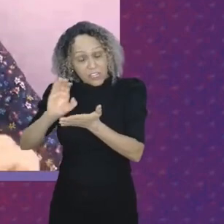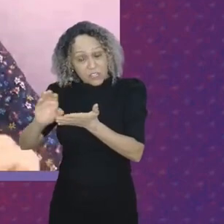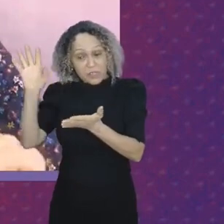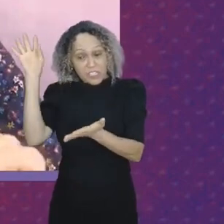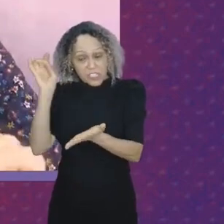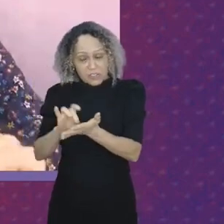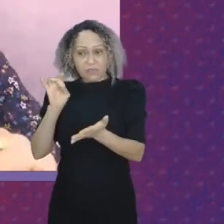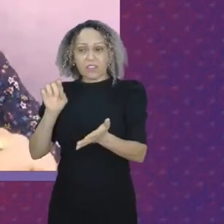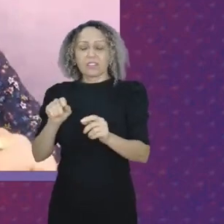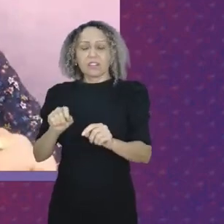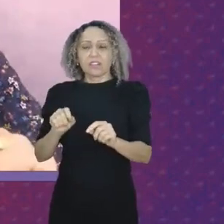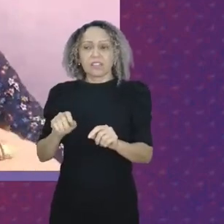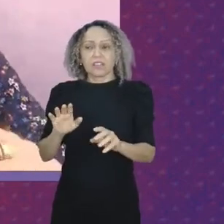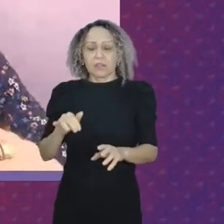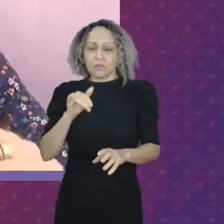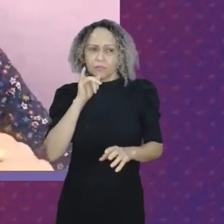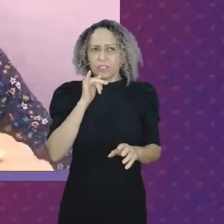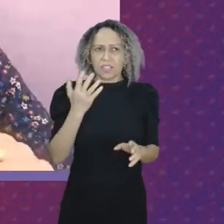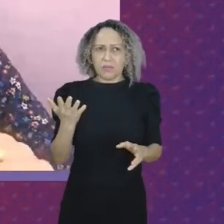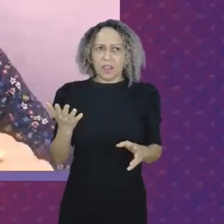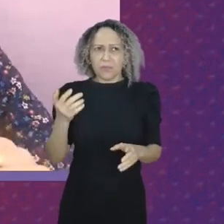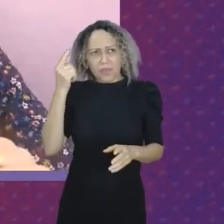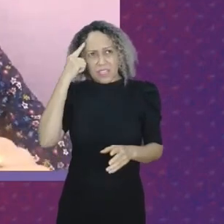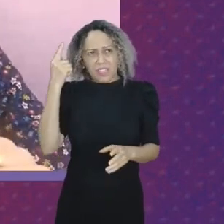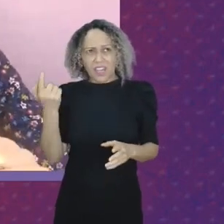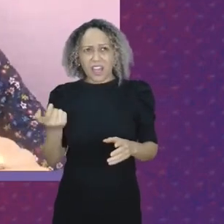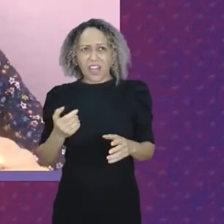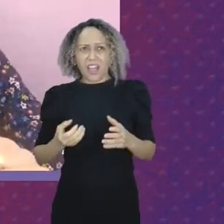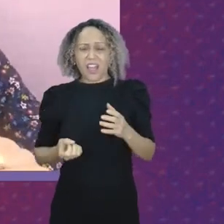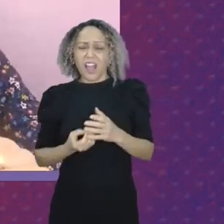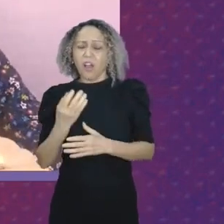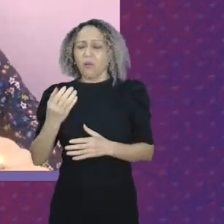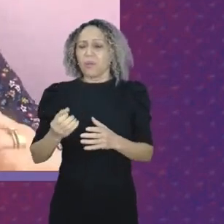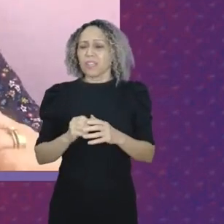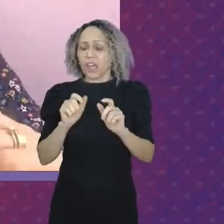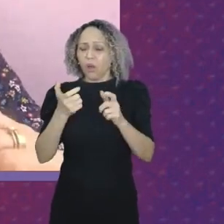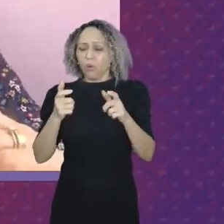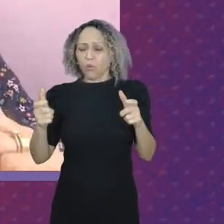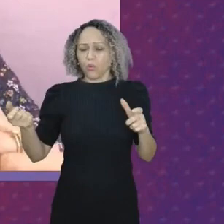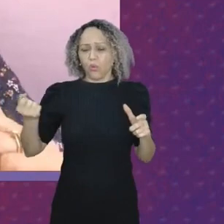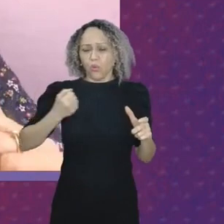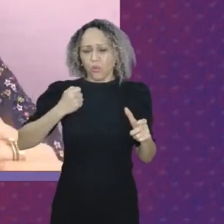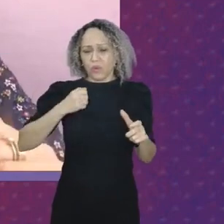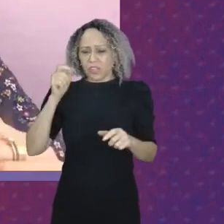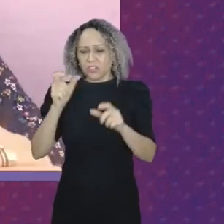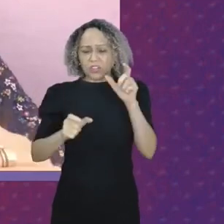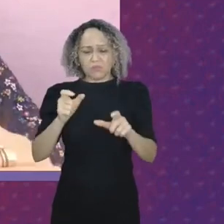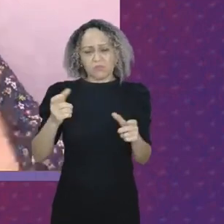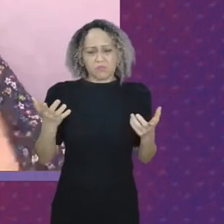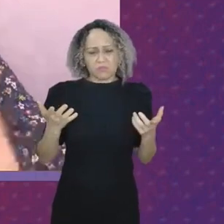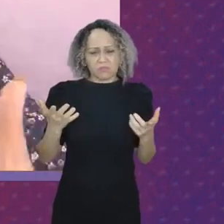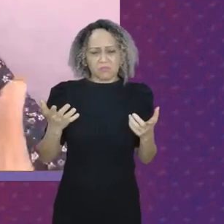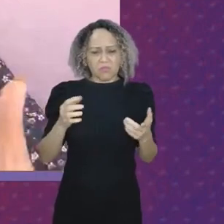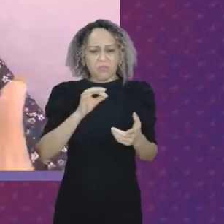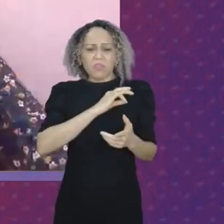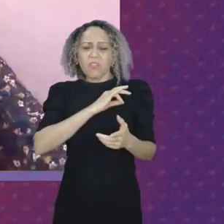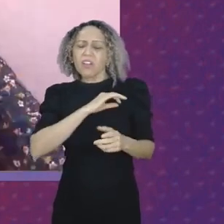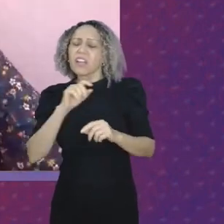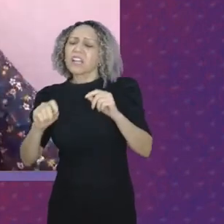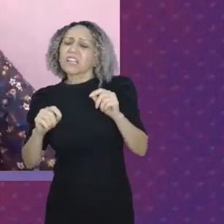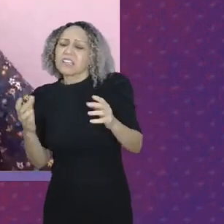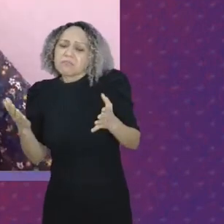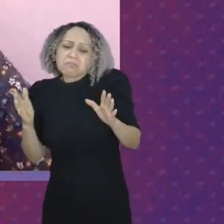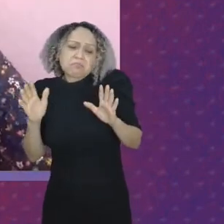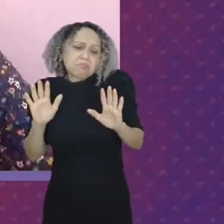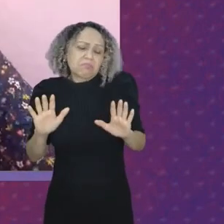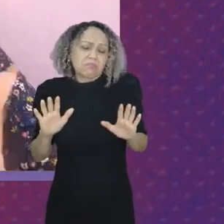precisa aumentar, por exemplo, um efetivo da polícia ou das guardas municipais que vão atender a mulher que já foi violentada. Aqui em Vitória a gente tinha uma